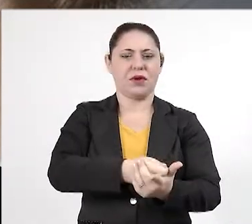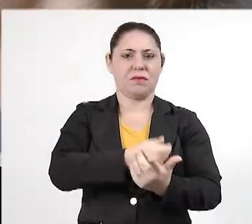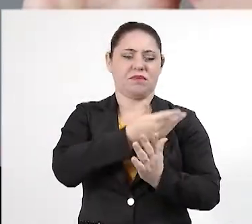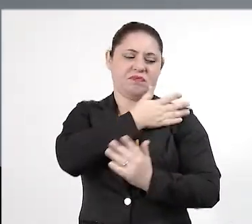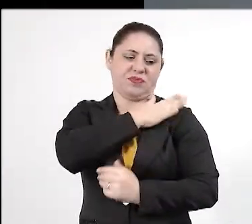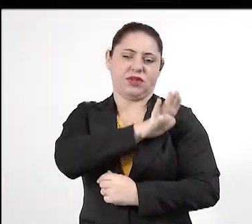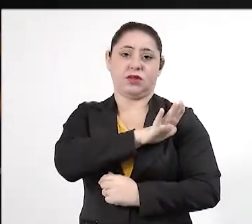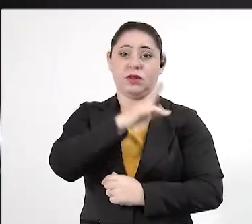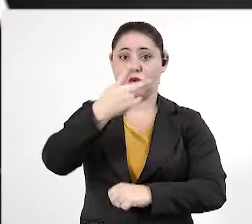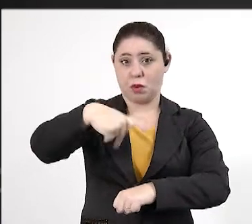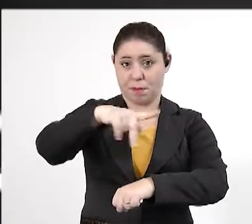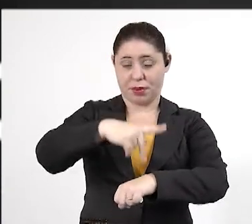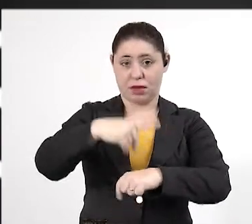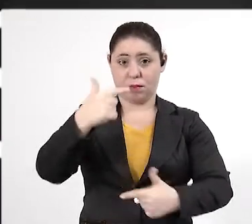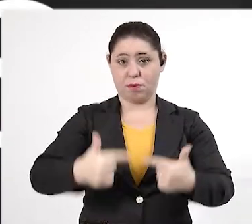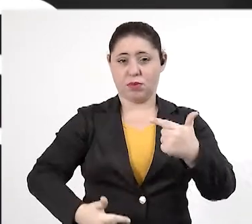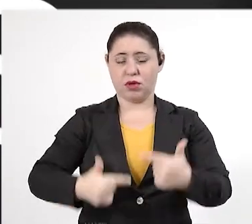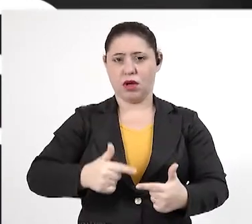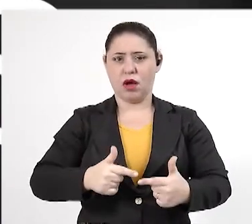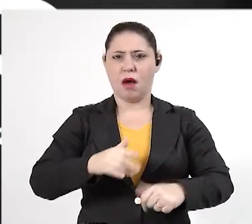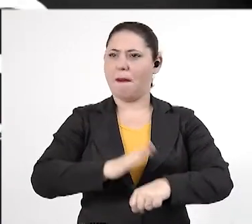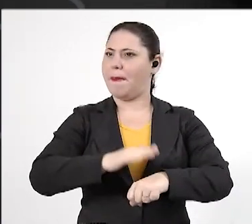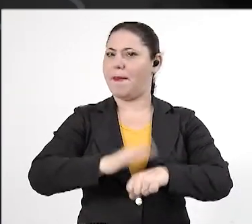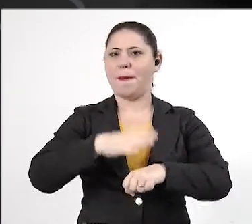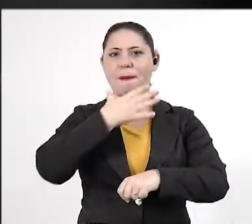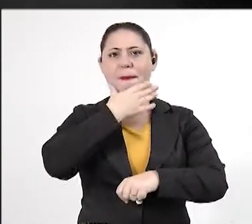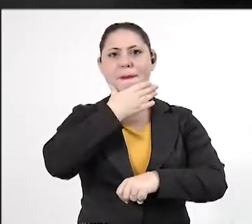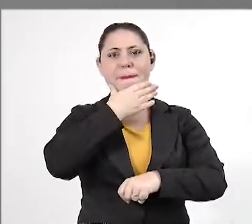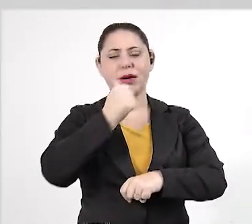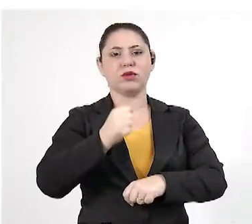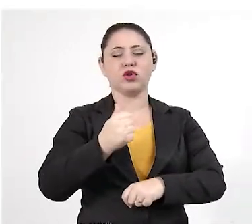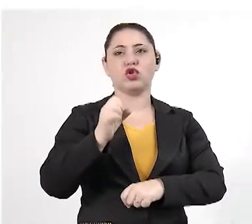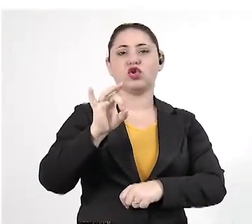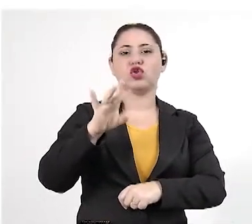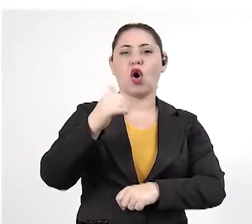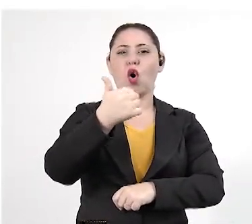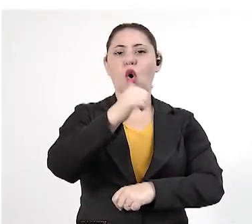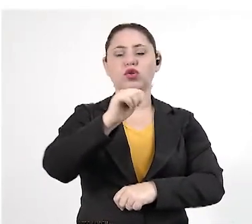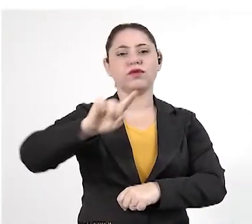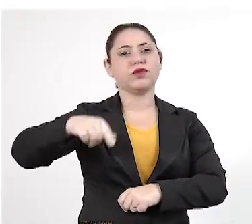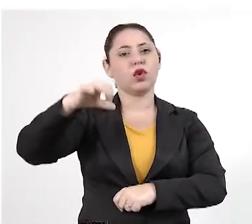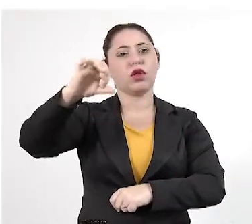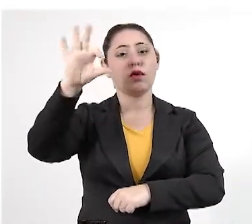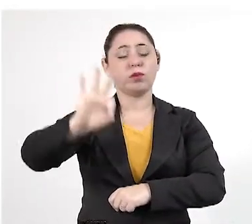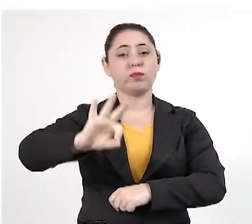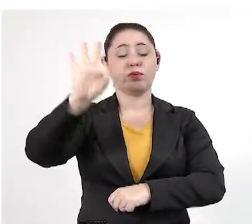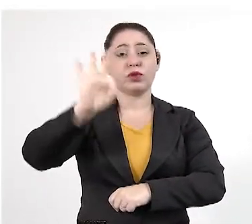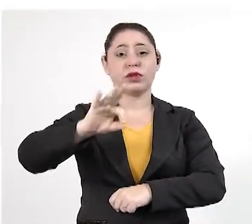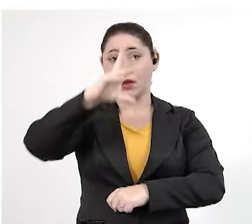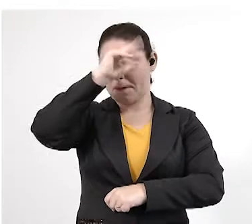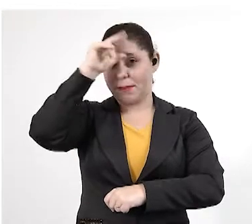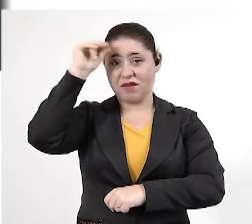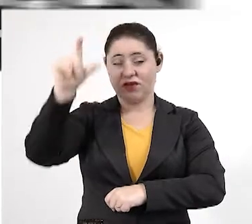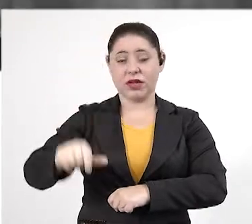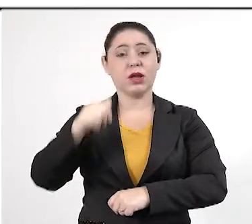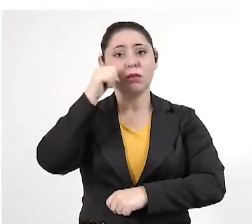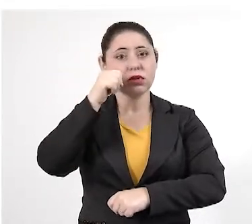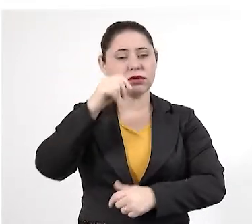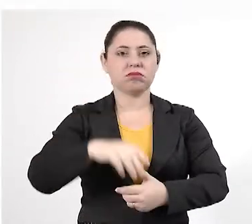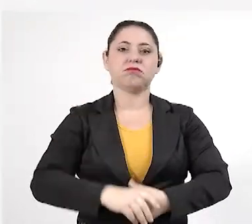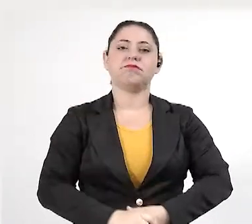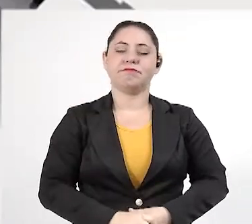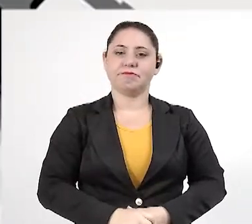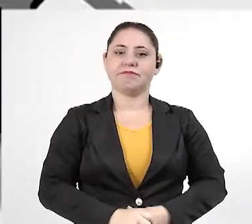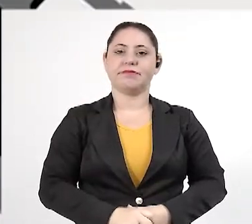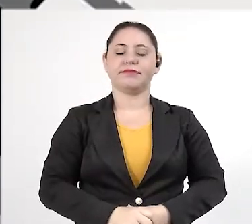preconceito. No país, a política é dominada por homens. Apenas 11,9% das prefeitas são